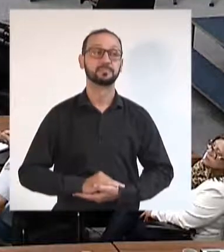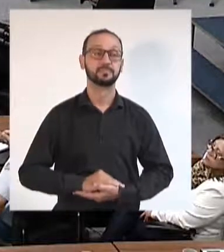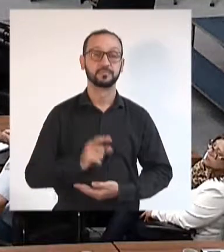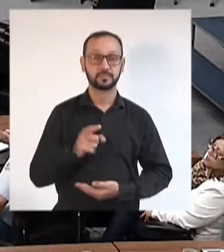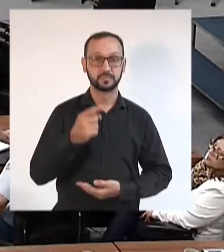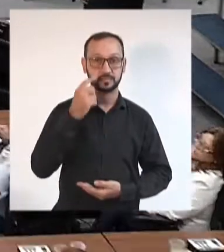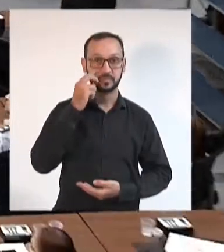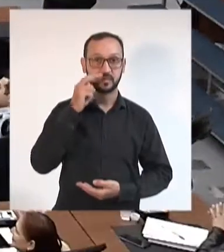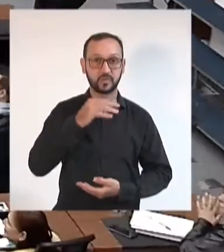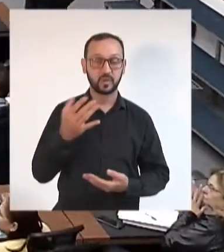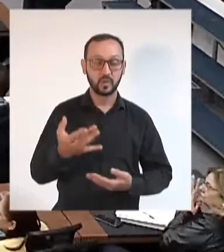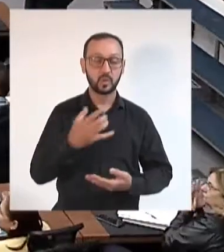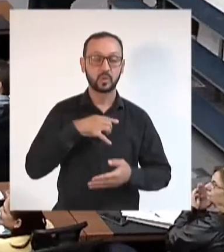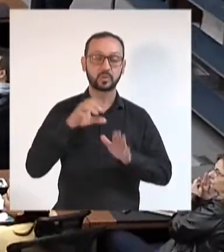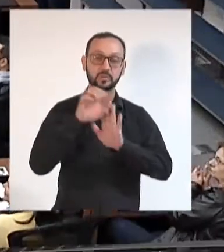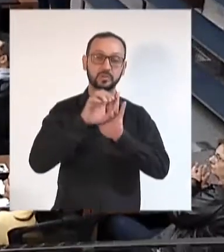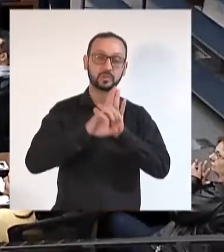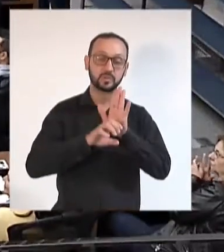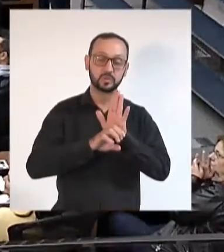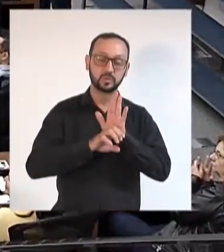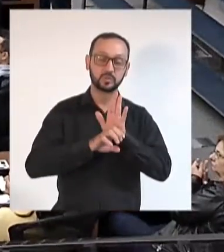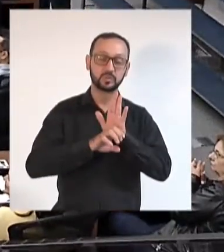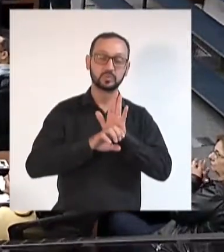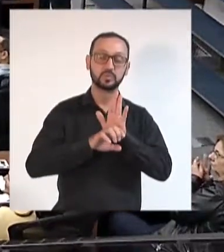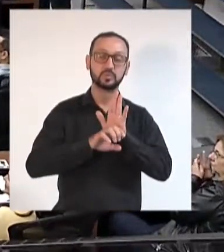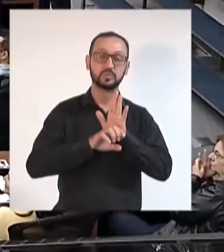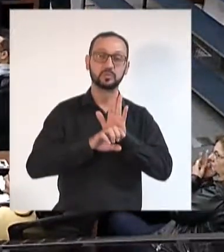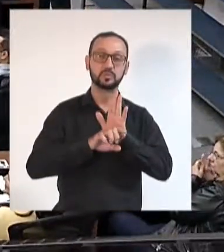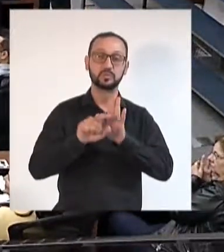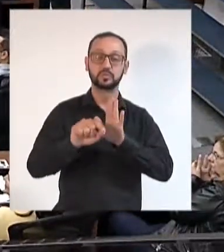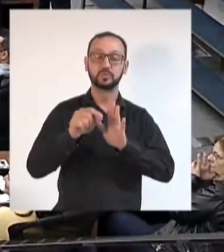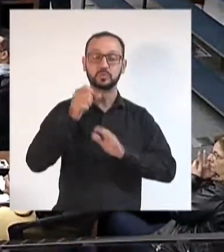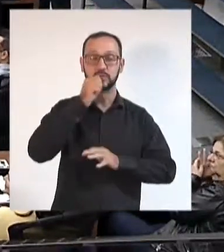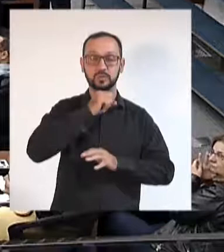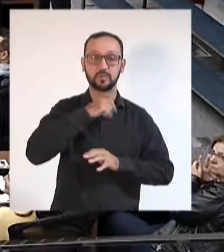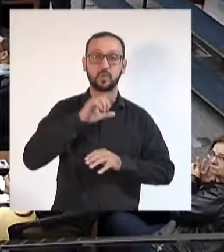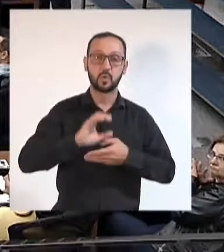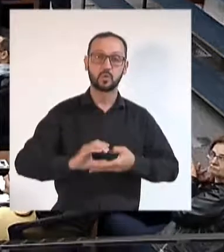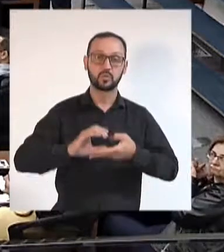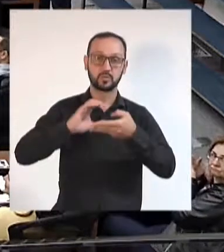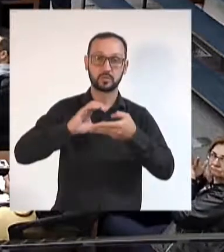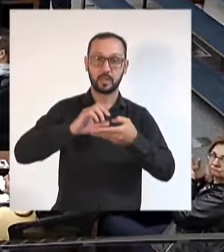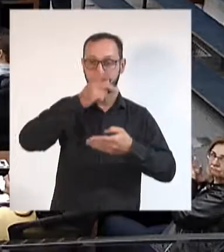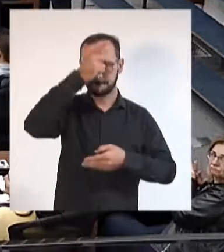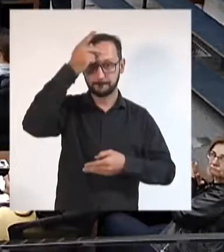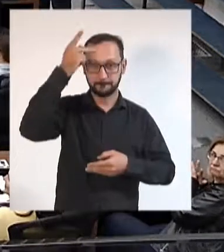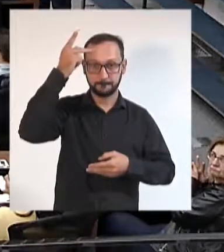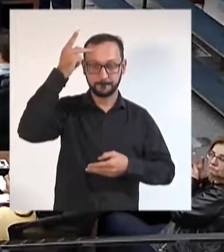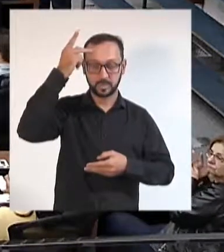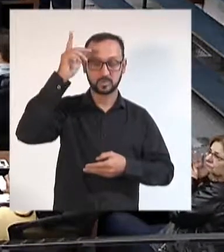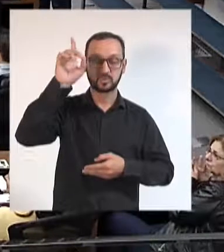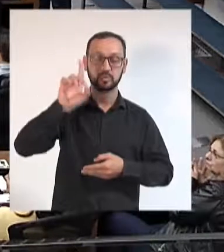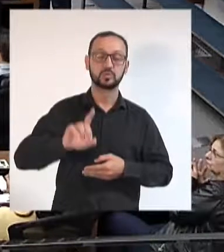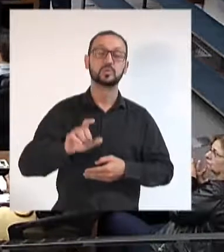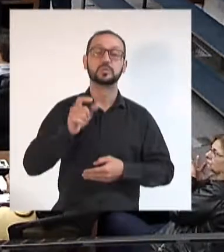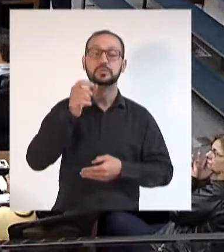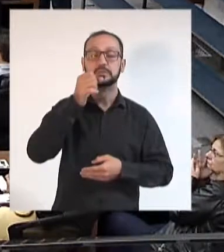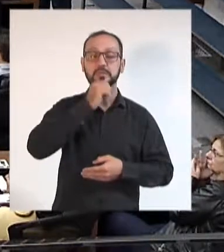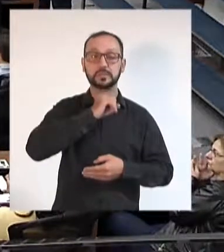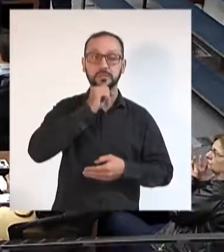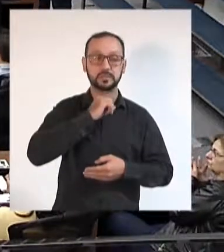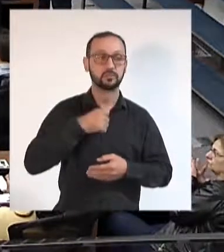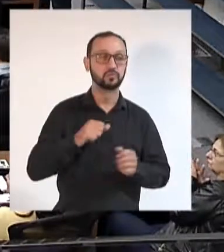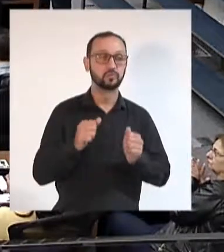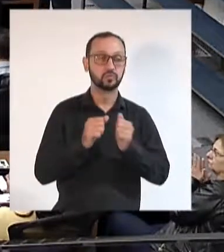Você ouviu o Boletim Estatuto do Idoso, uma realização do Conselho Nacional dos Direitos da Pessoa Idosa, em parceria